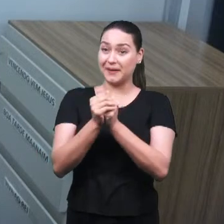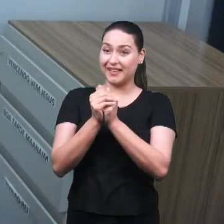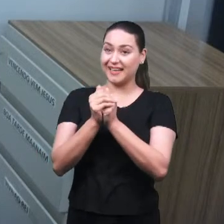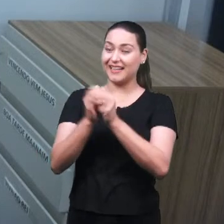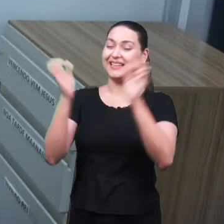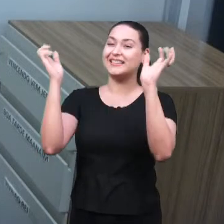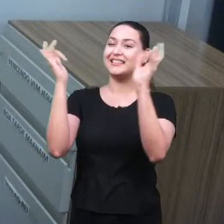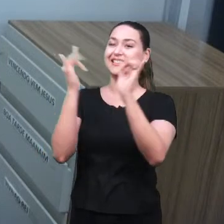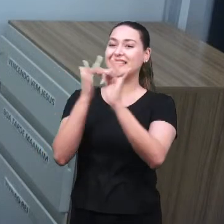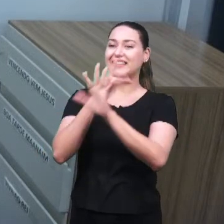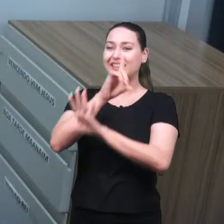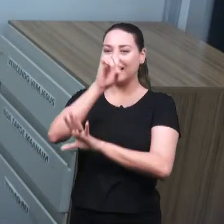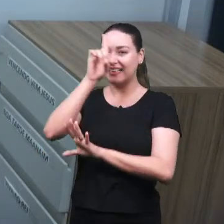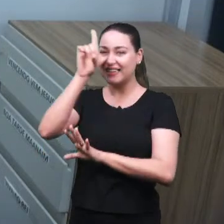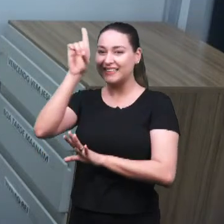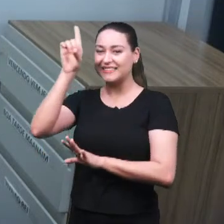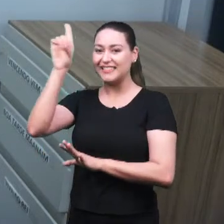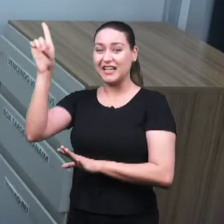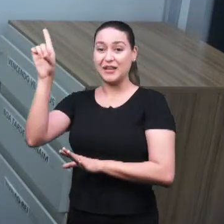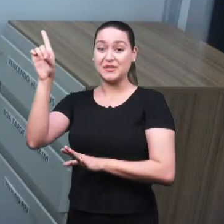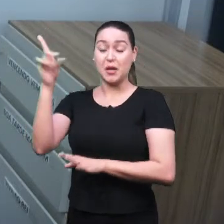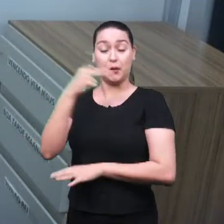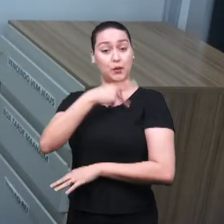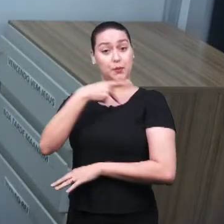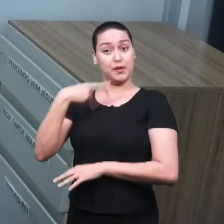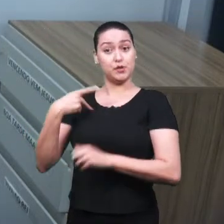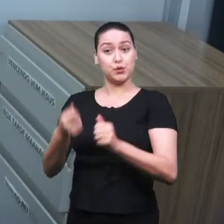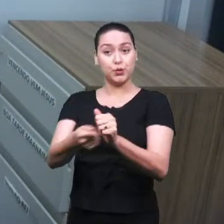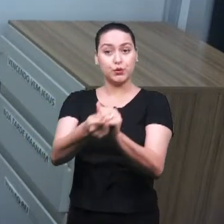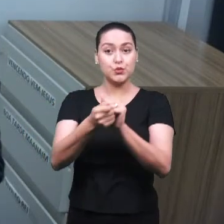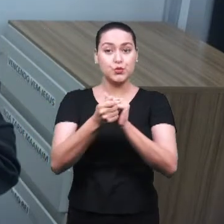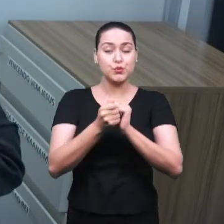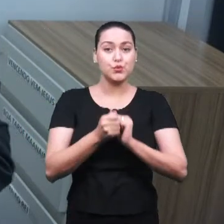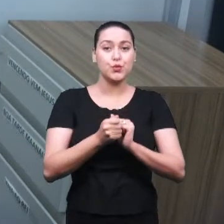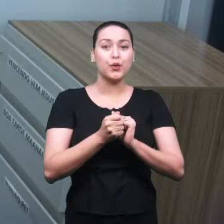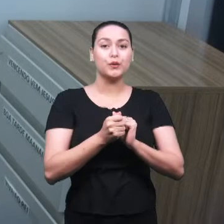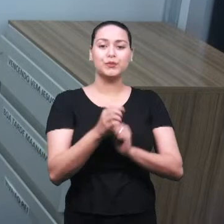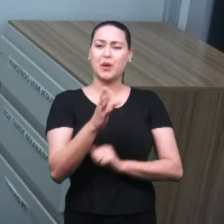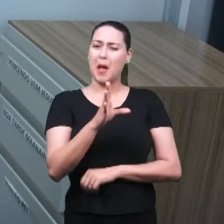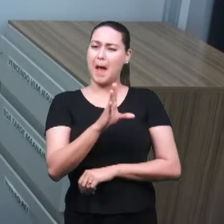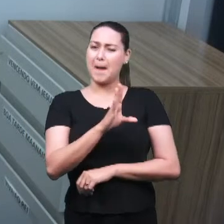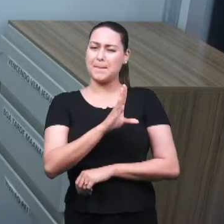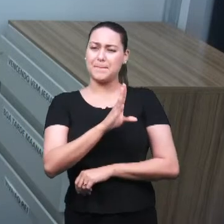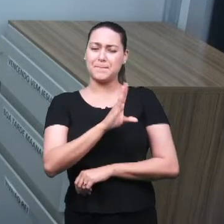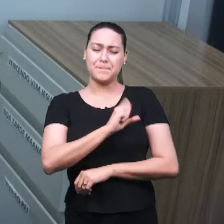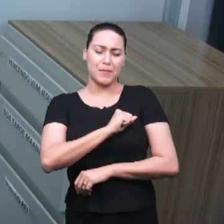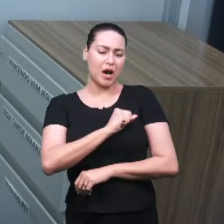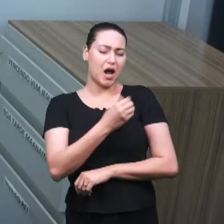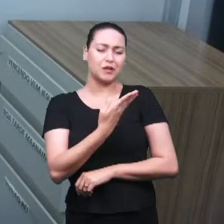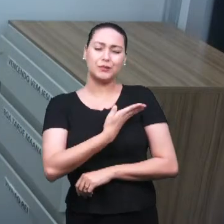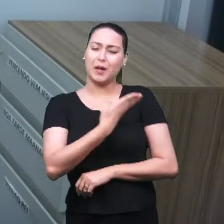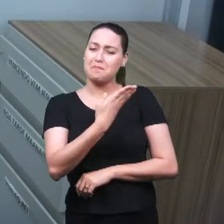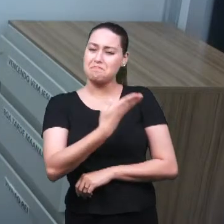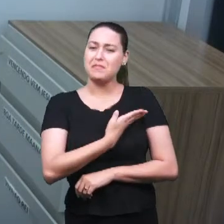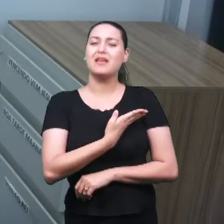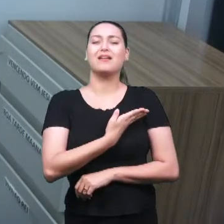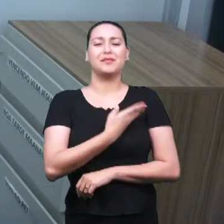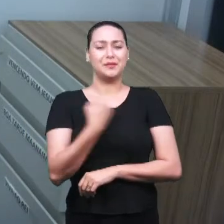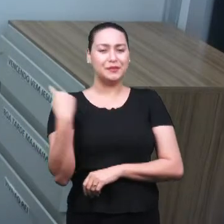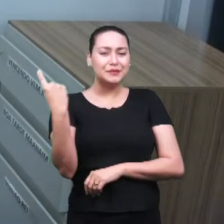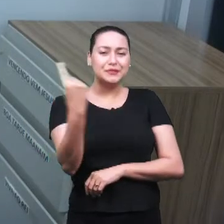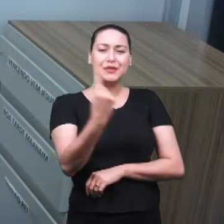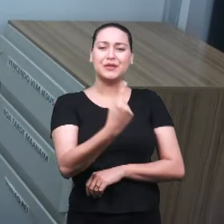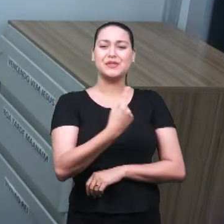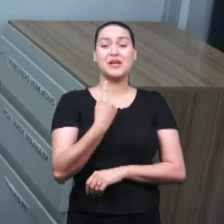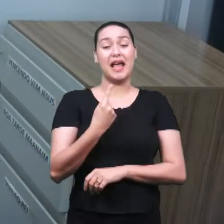nome do nosso Senhor Jesus. E esse pastor que está aqui conosco é um querido pastor, amigo nosso, e também quero mandar um abraço